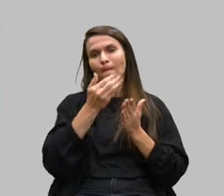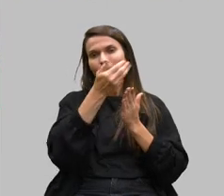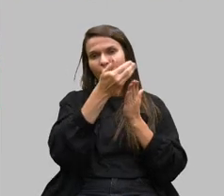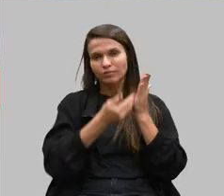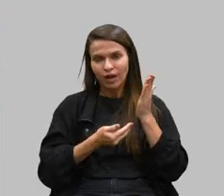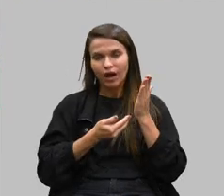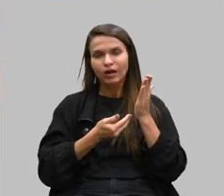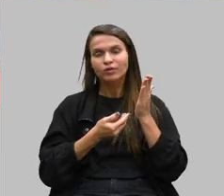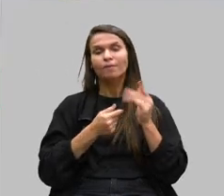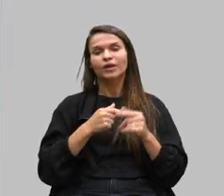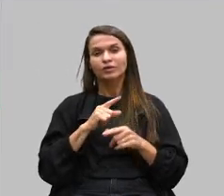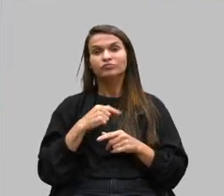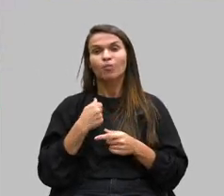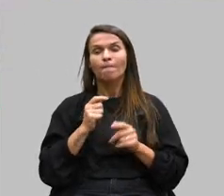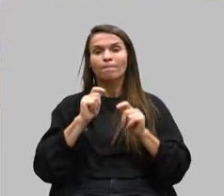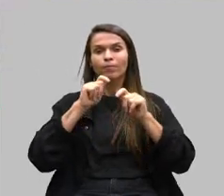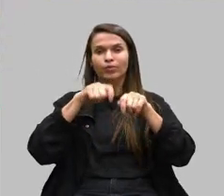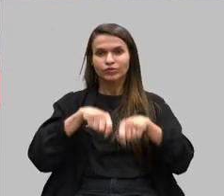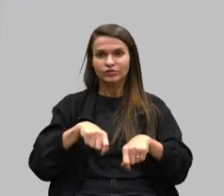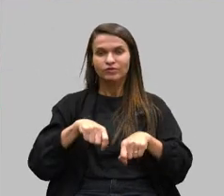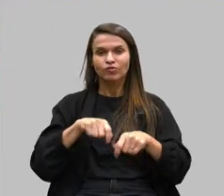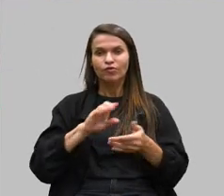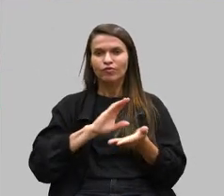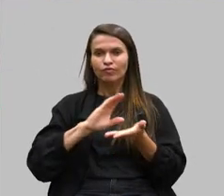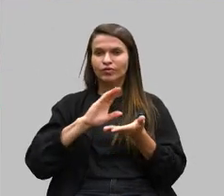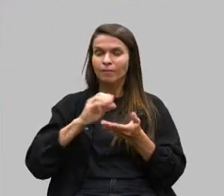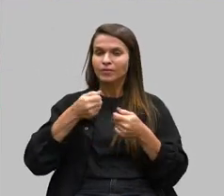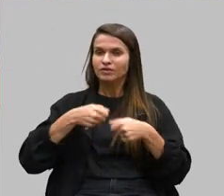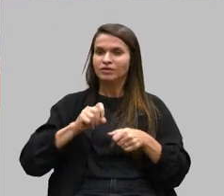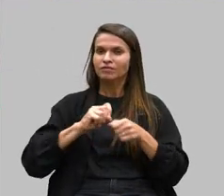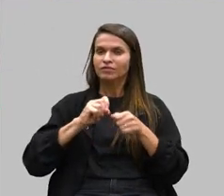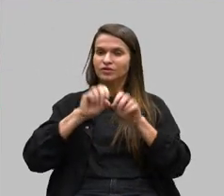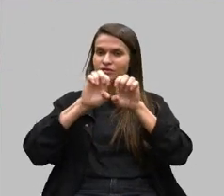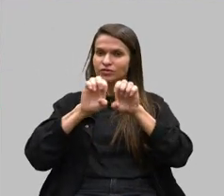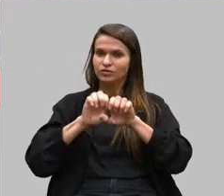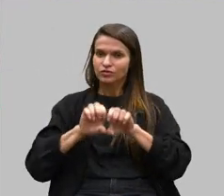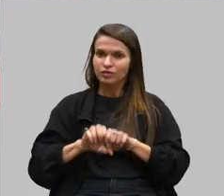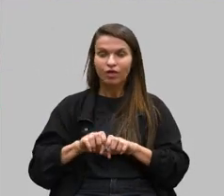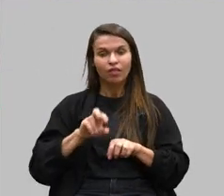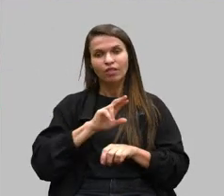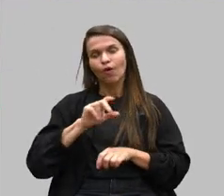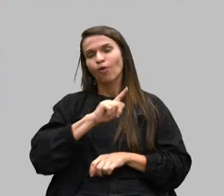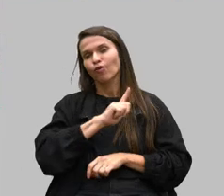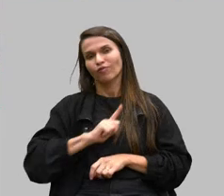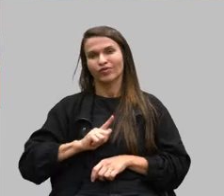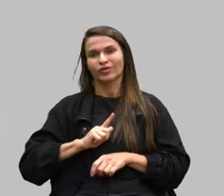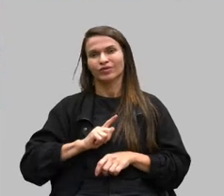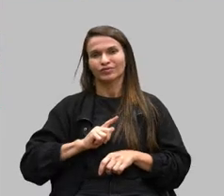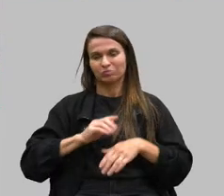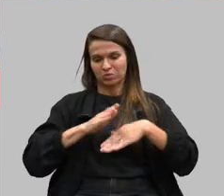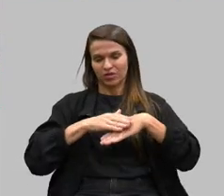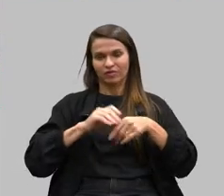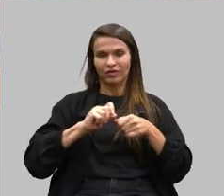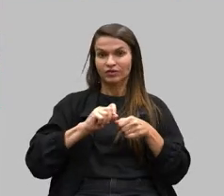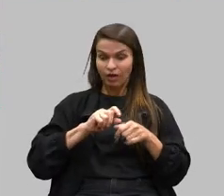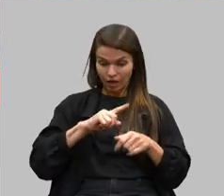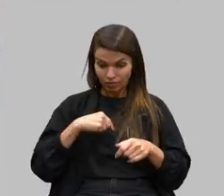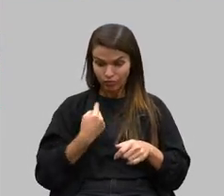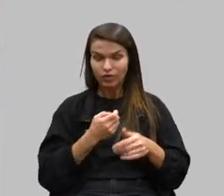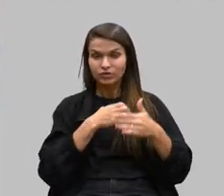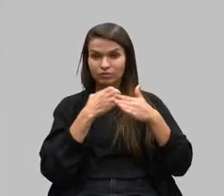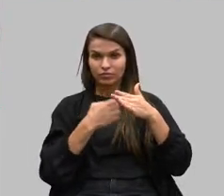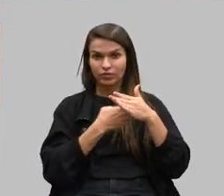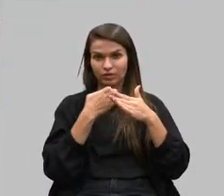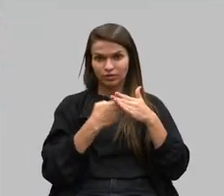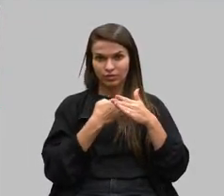possa tornar possível os os investimentos que precisamos fazer em infraestrutura não é o governo que tem que fazer somos nós empresários nós